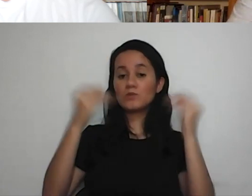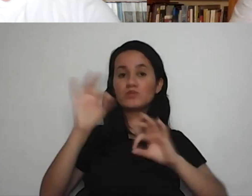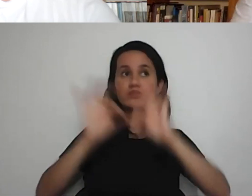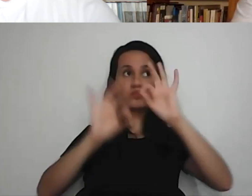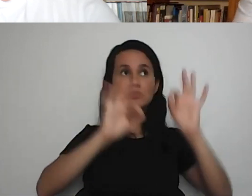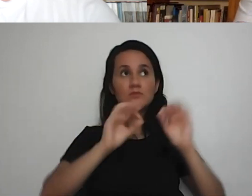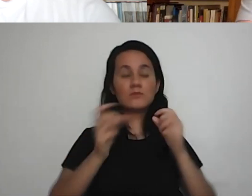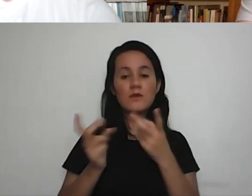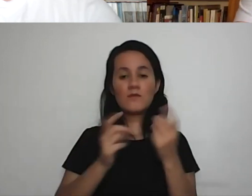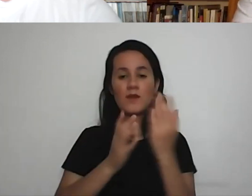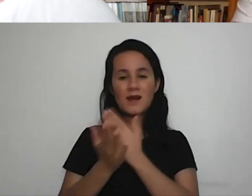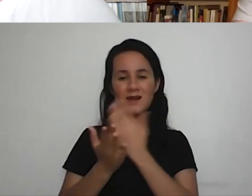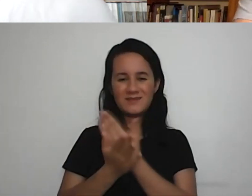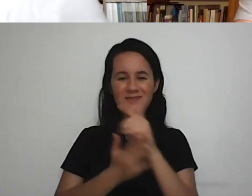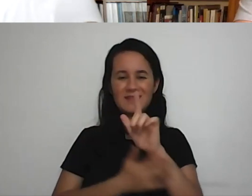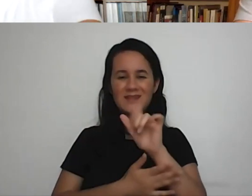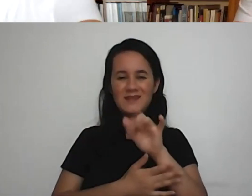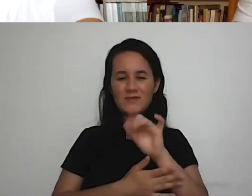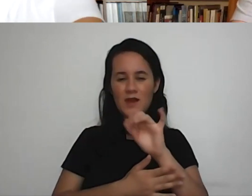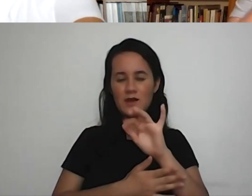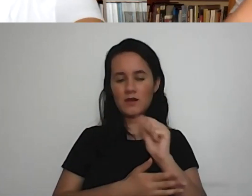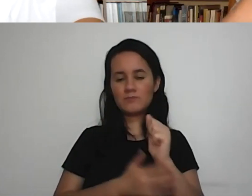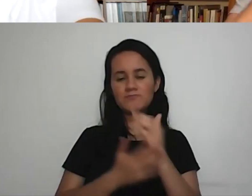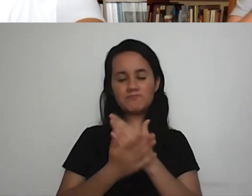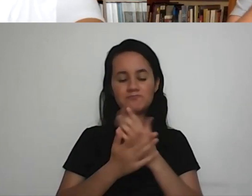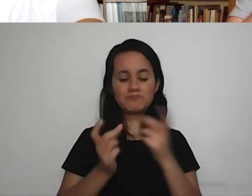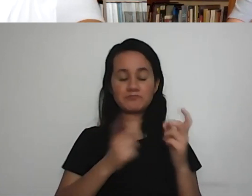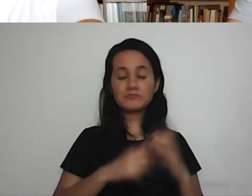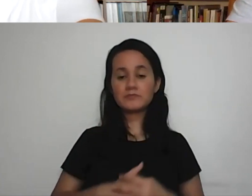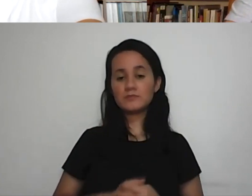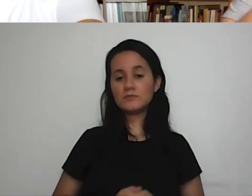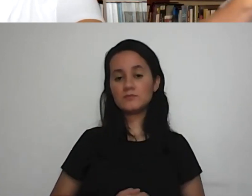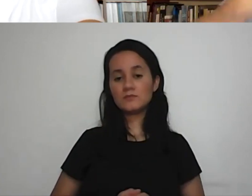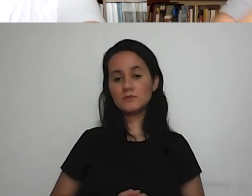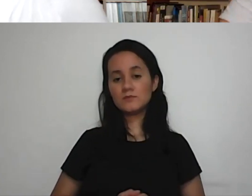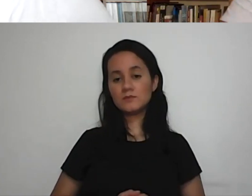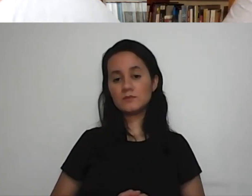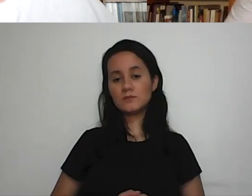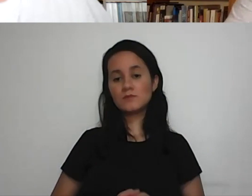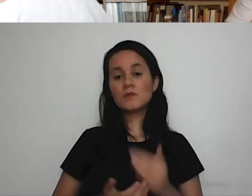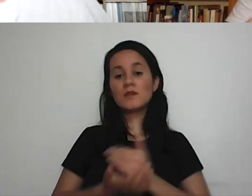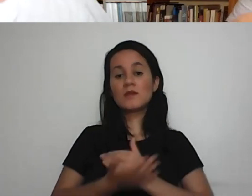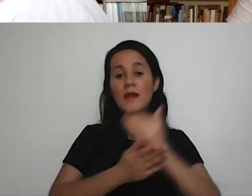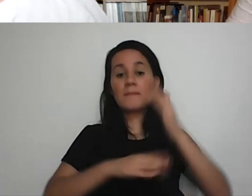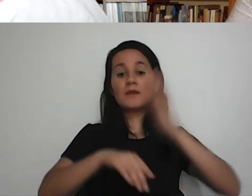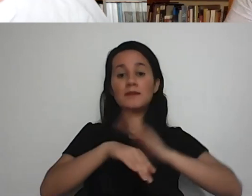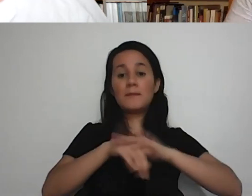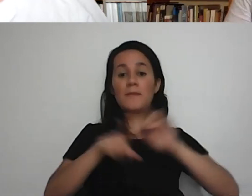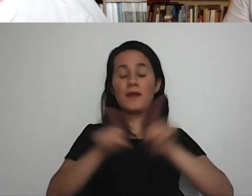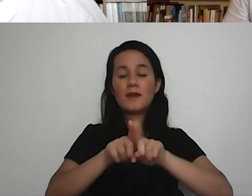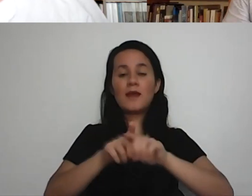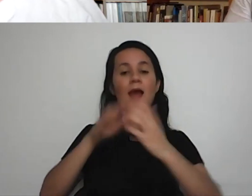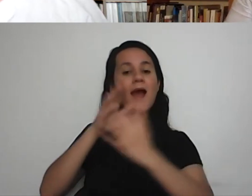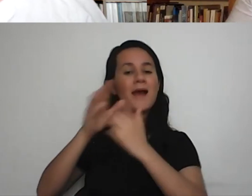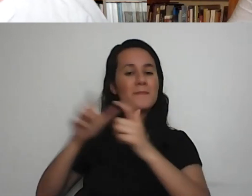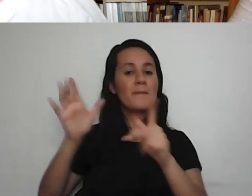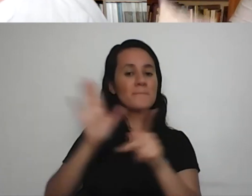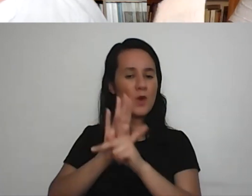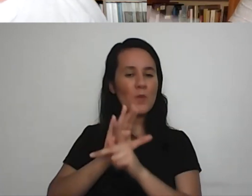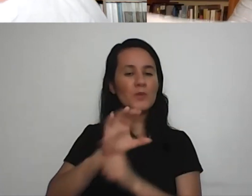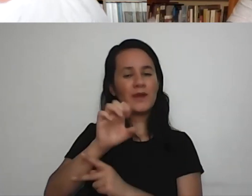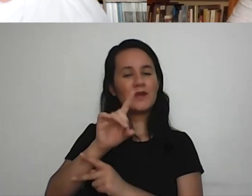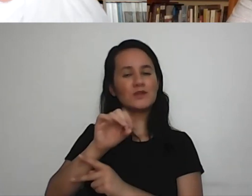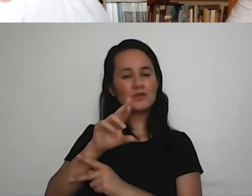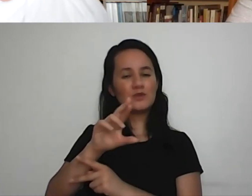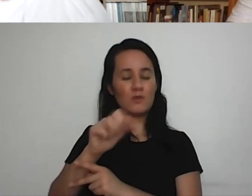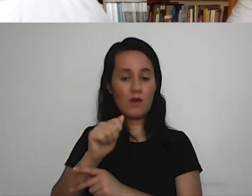E também está abrindo uma editora agora, né? E ela dá uma